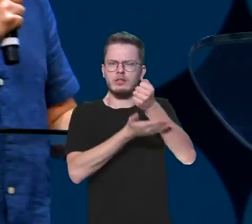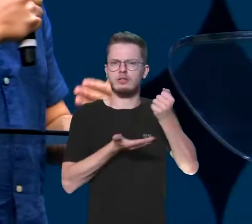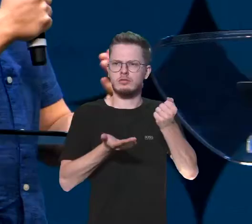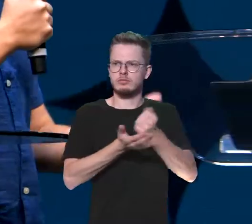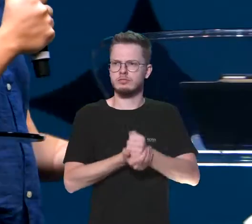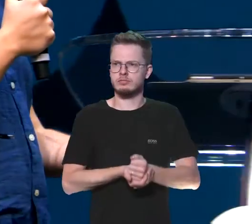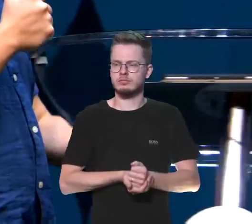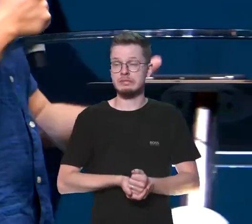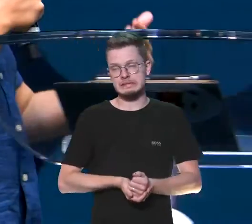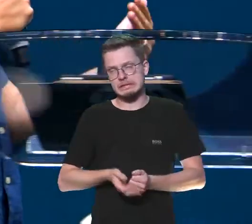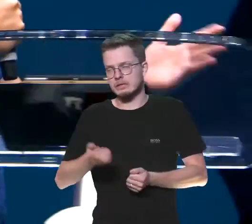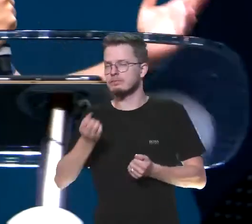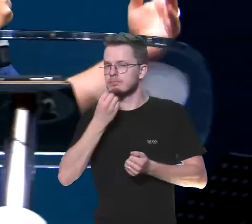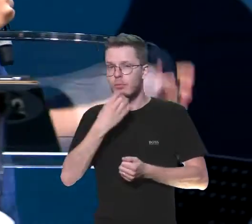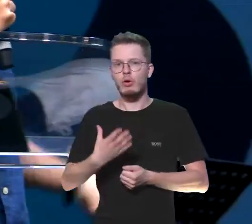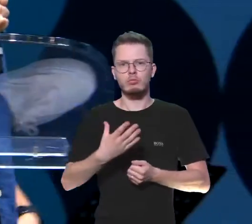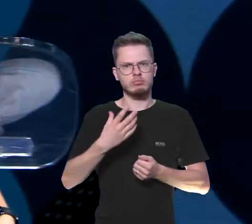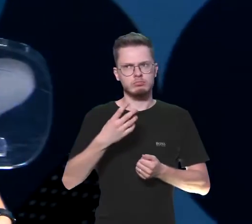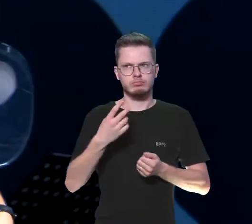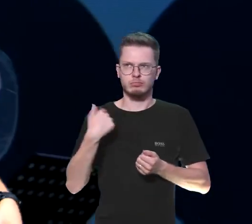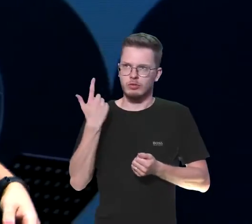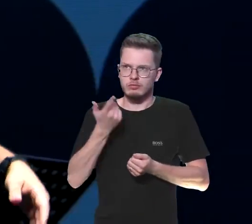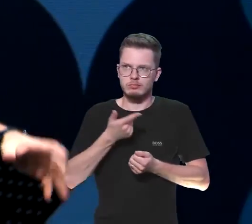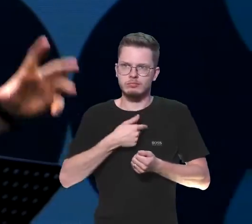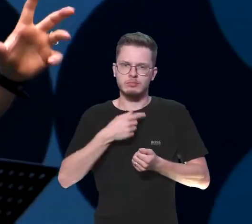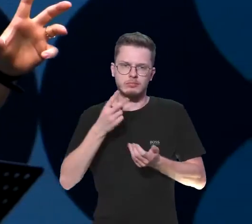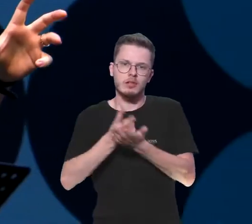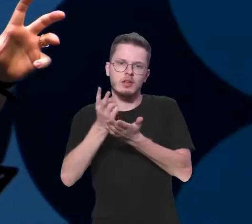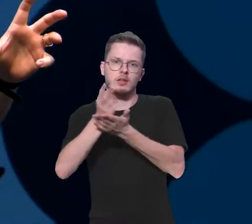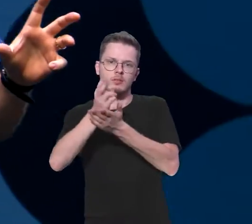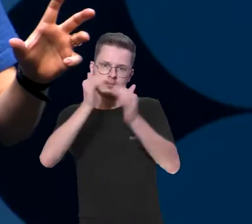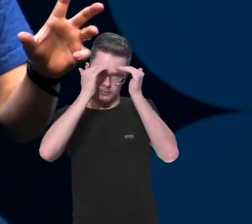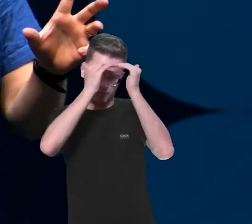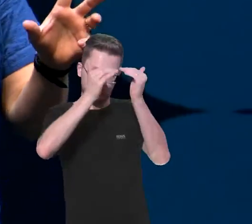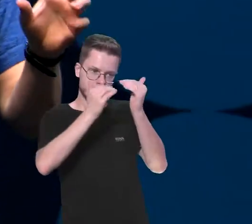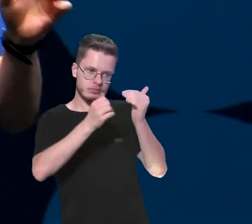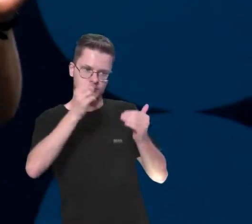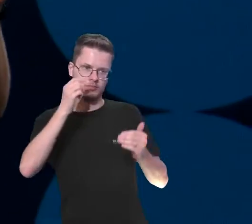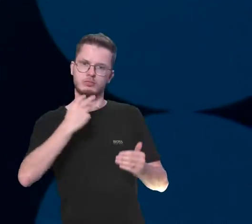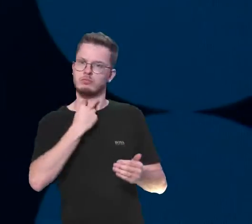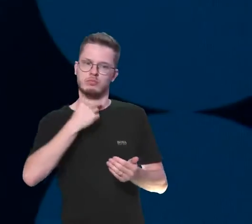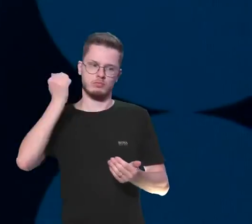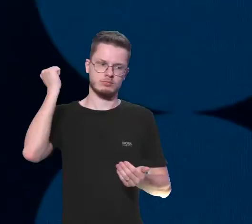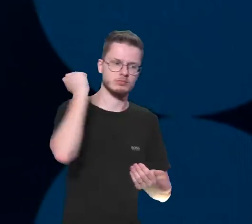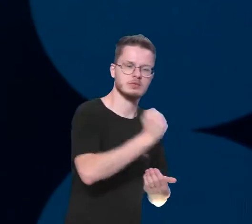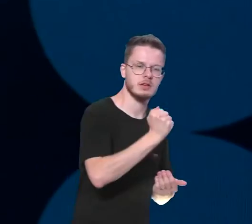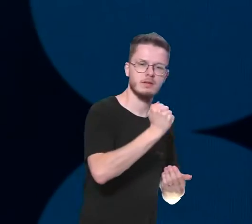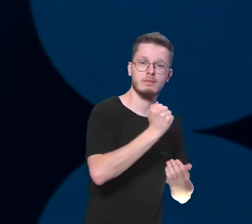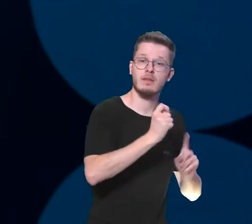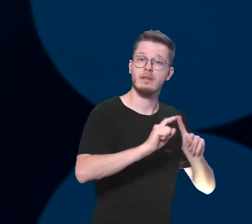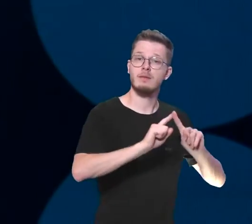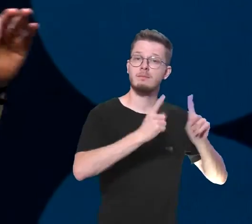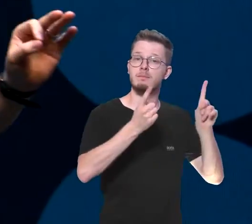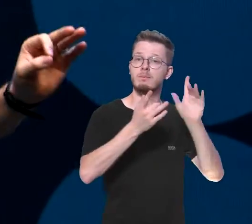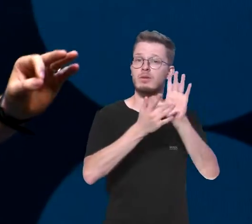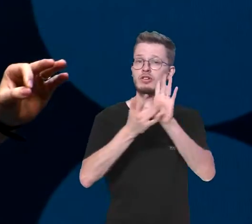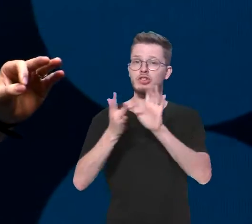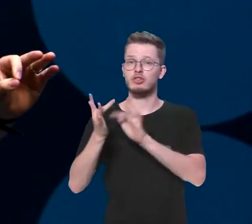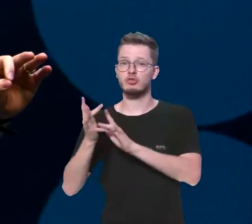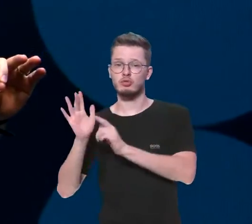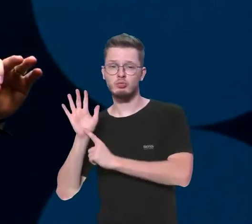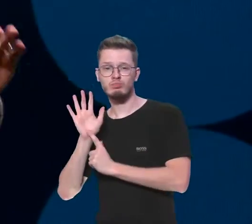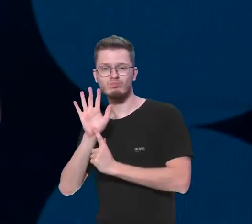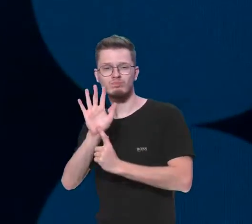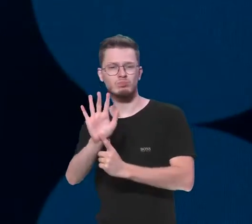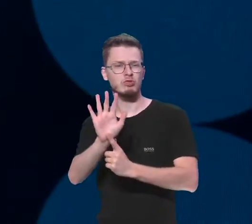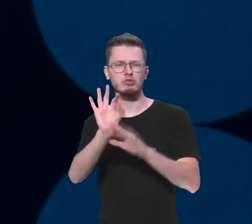bem seguido: não matarás. Mas aqui Jesus expõe de uma maneira extremamente